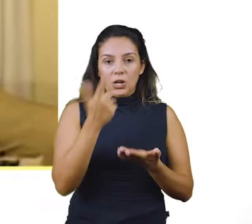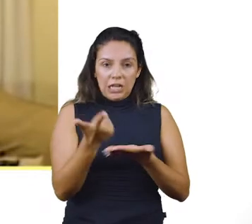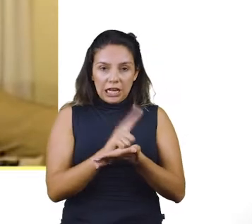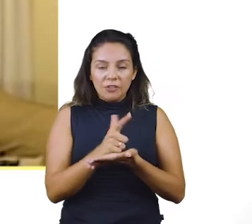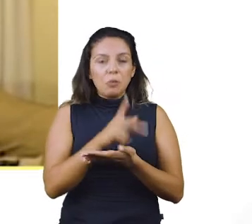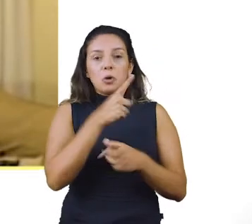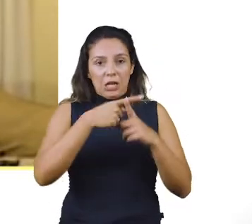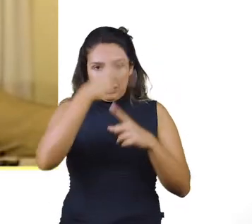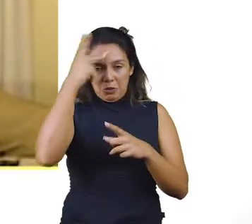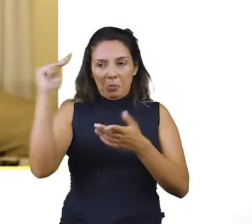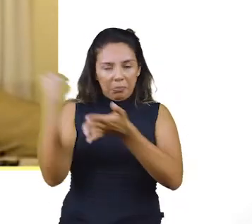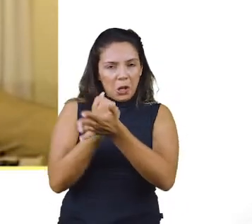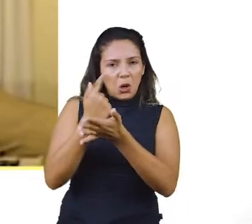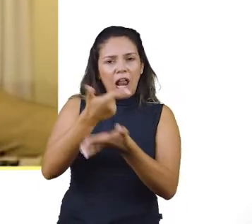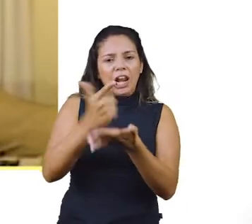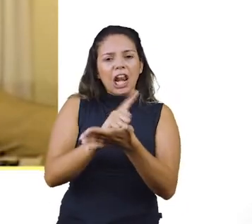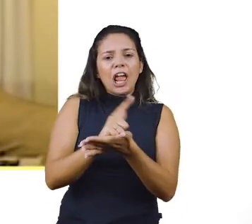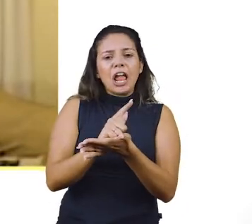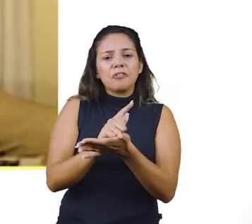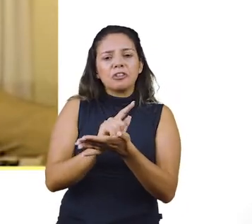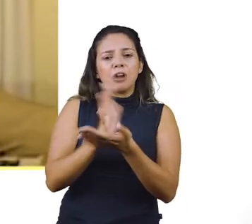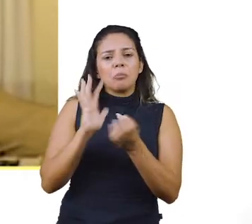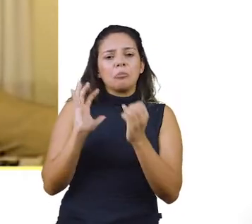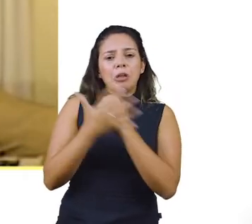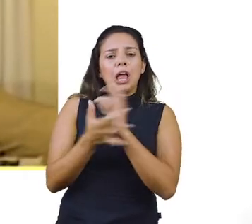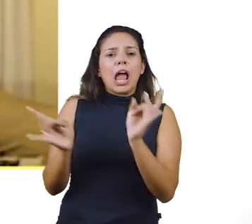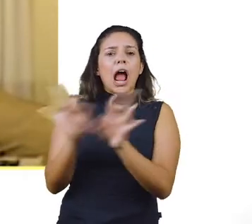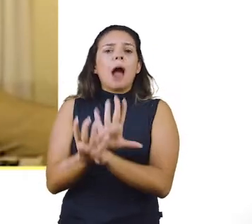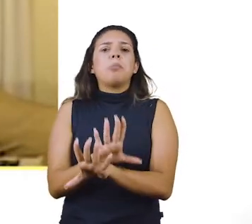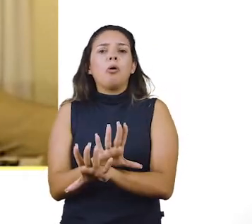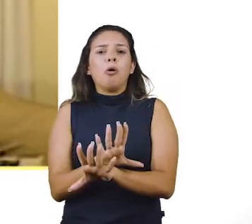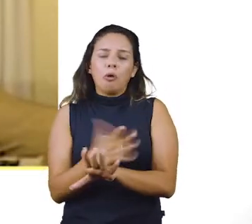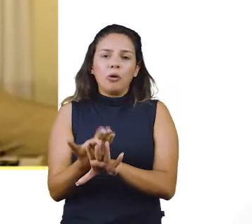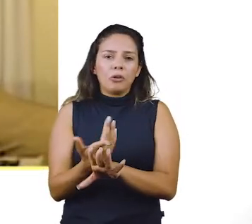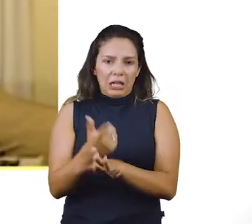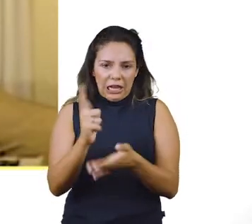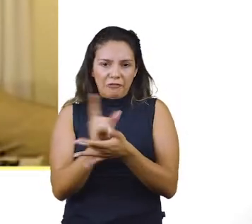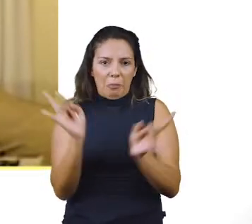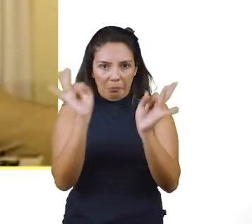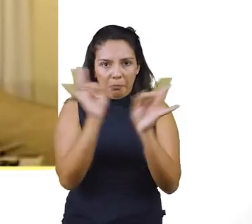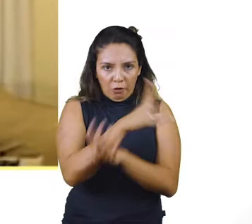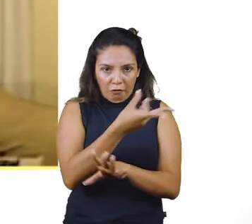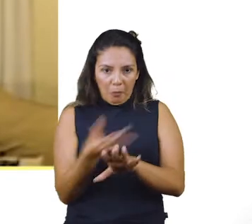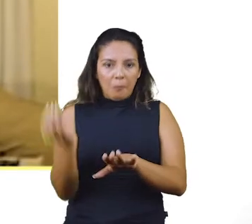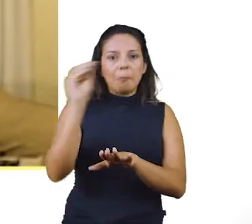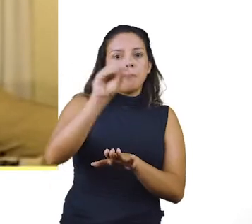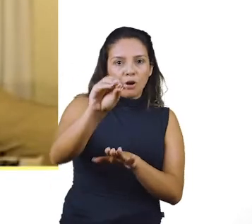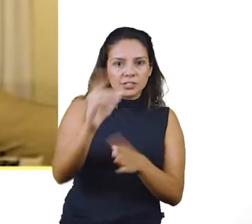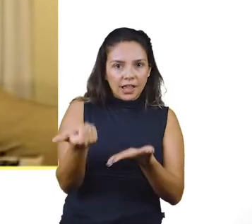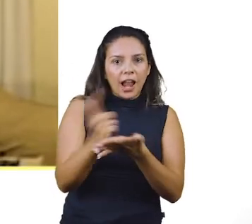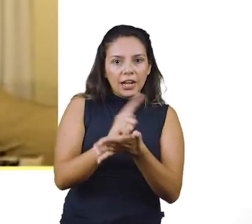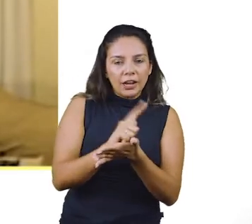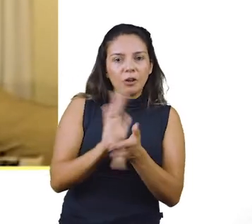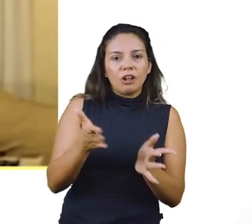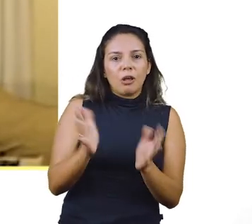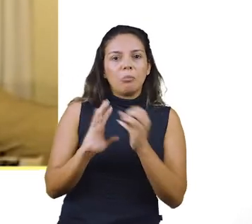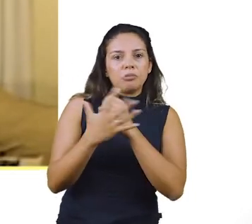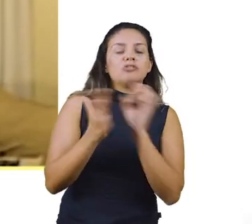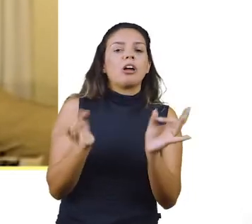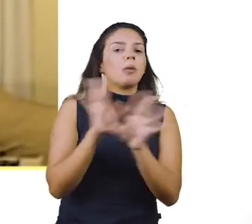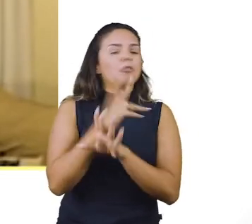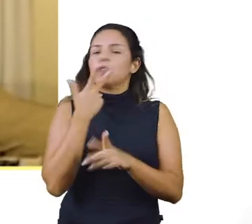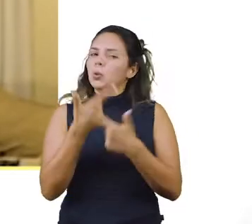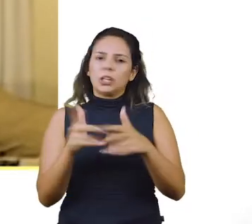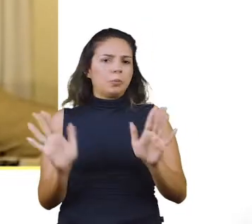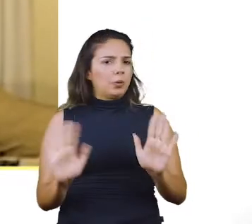para pós-pandemia, acho que a gente precisa ter primeiro um registro histórico disso e sobre um olhar infantil. Essa foi a minha intenção,